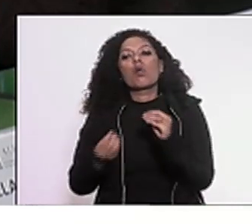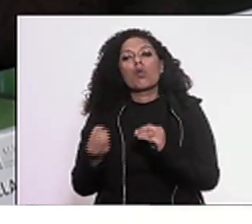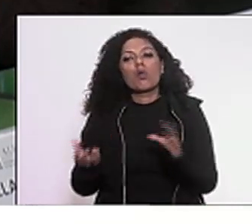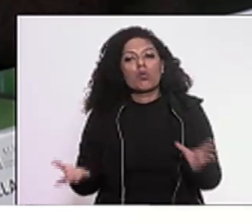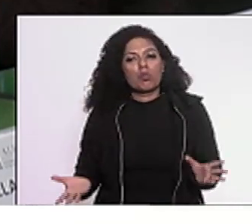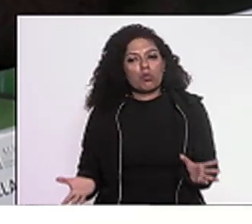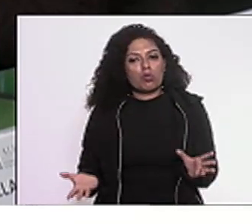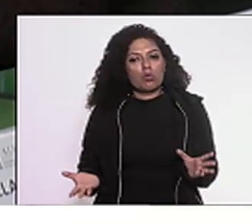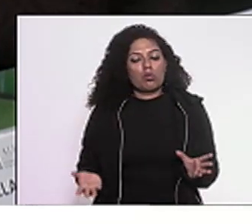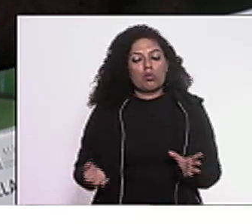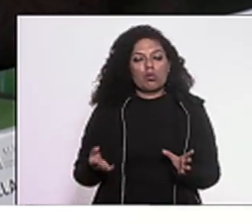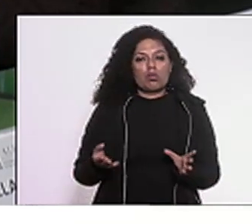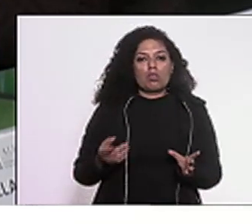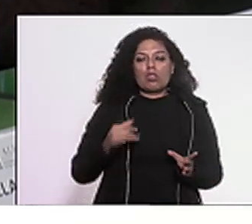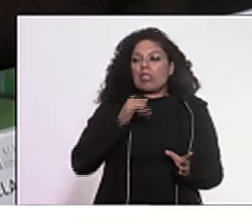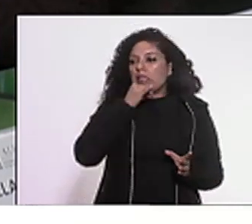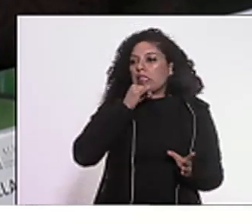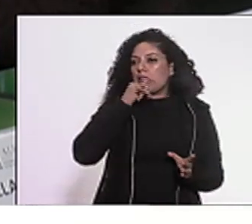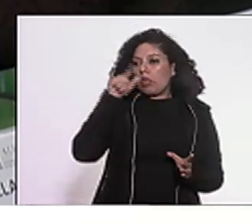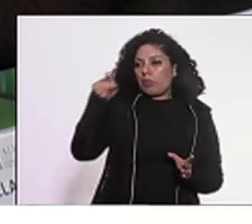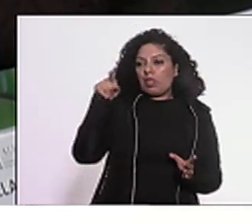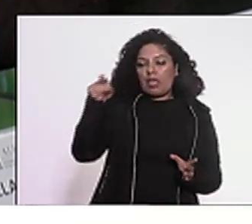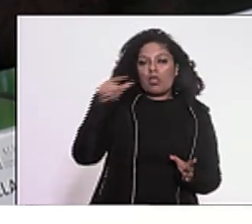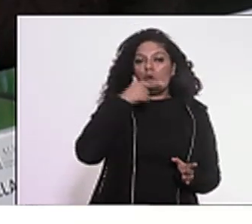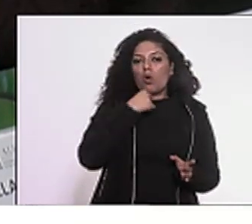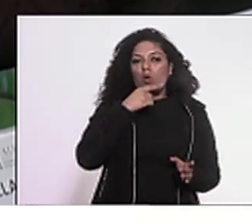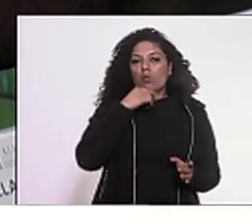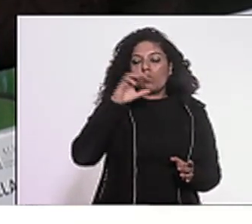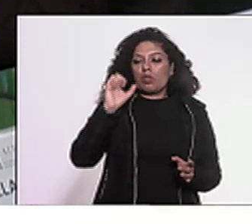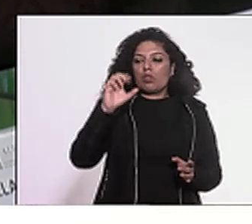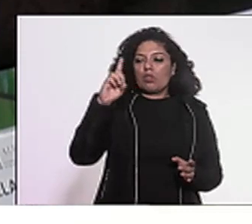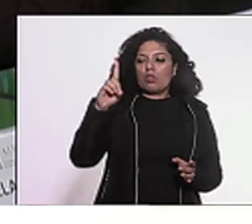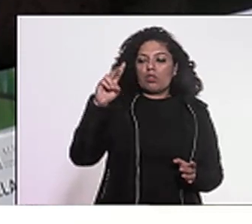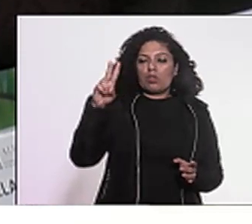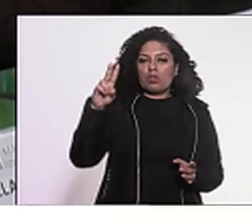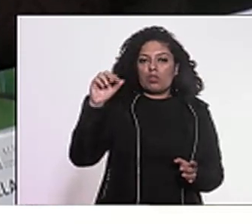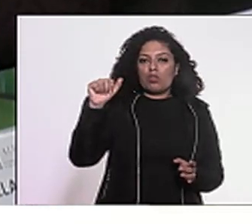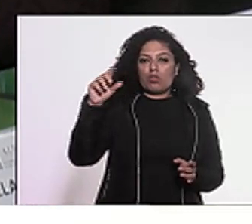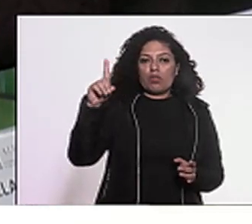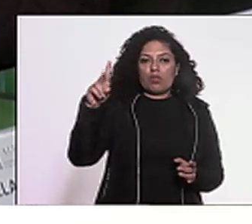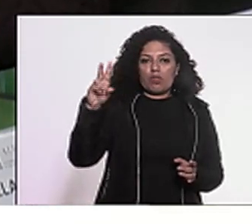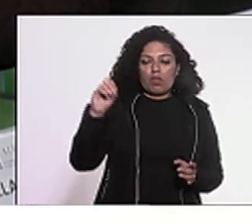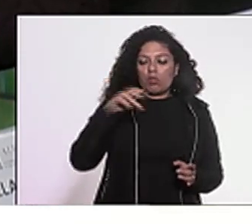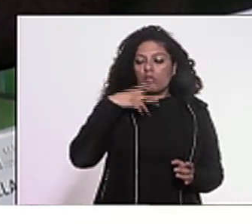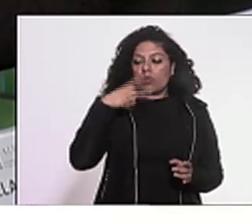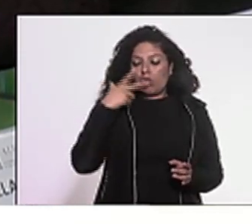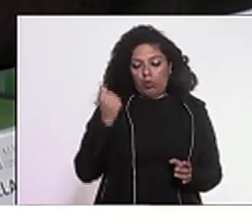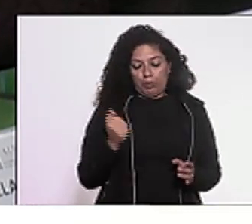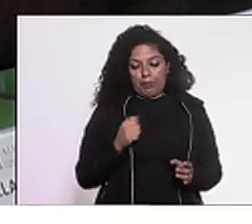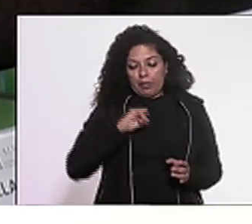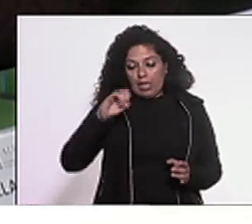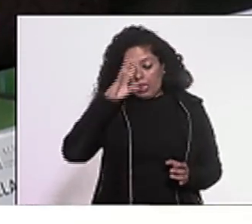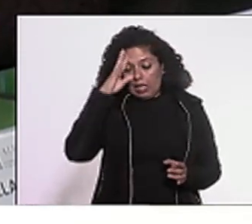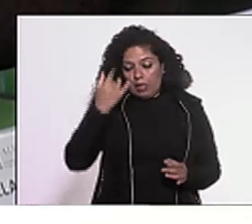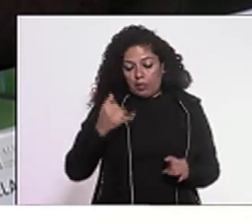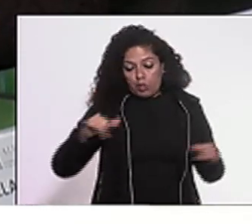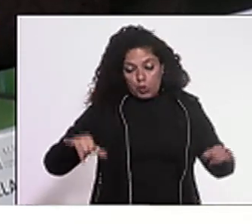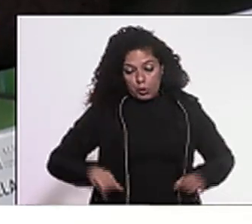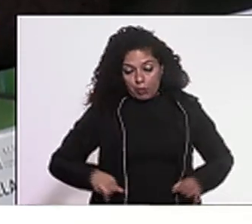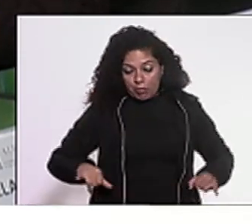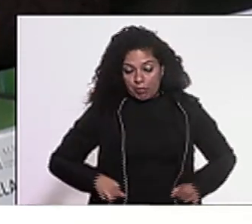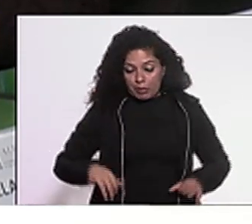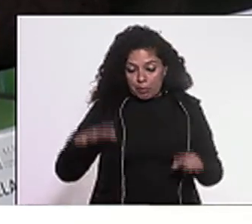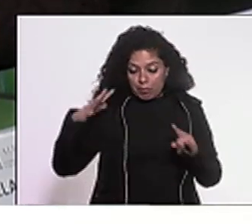o diretor, Edivaldo acabou de colocar, esse profissional que sofre esse assédio,